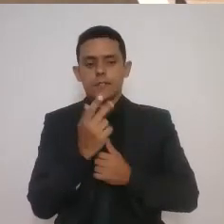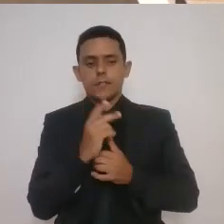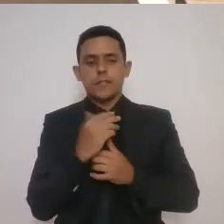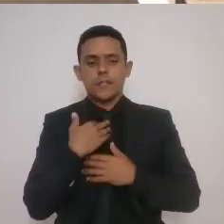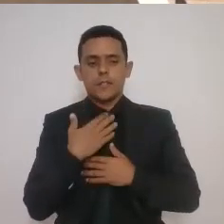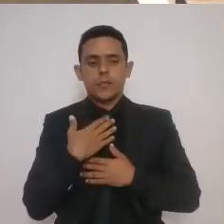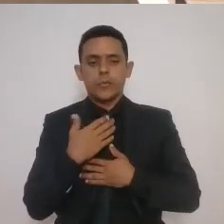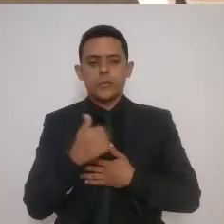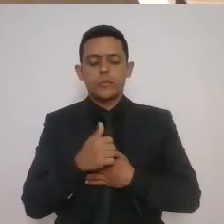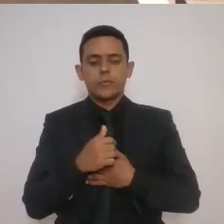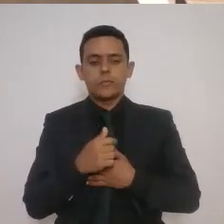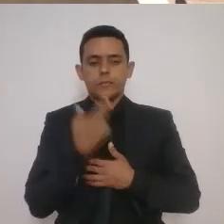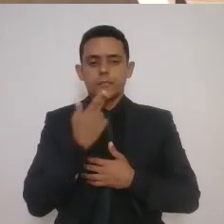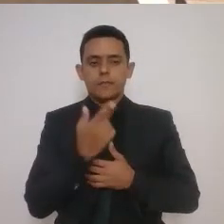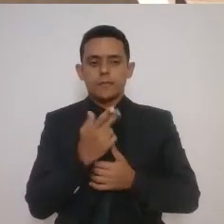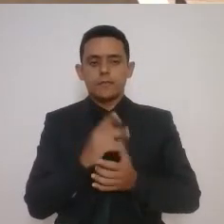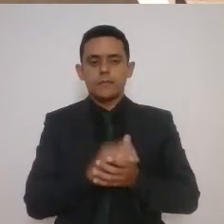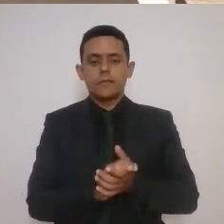não.